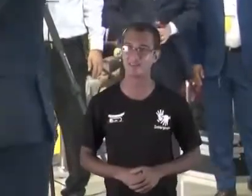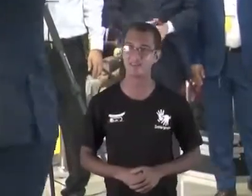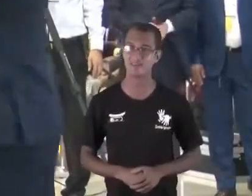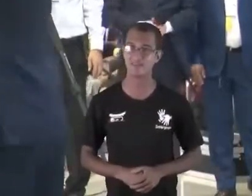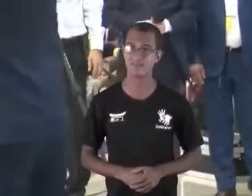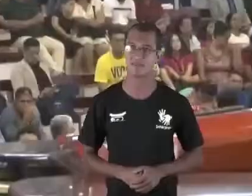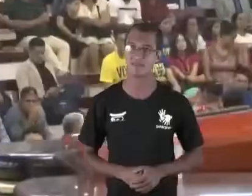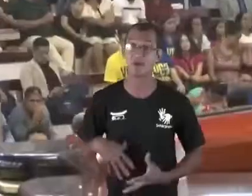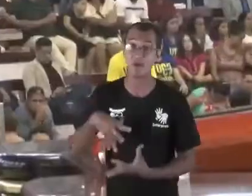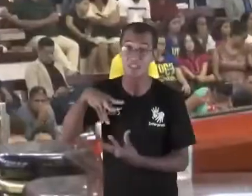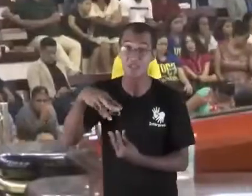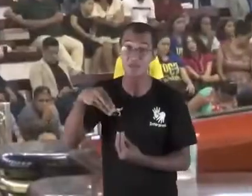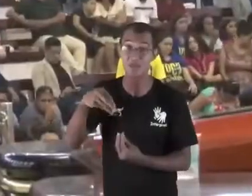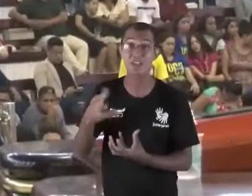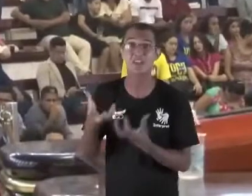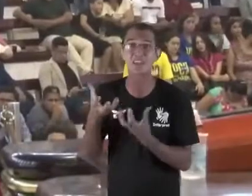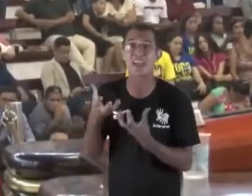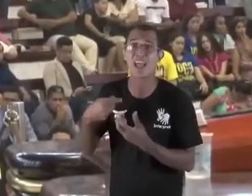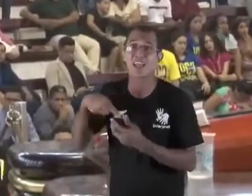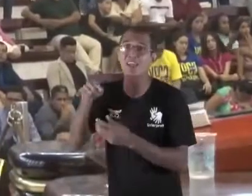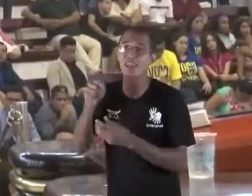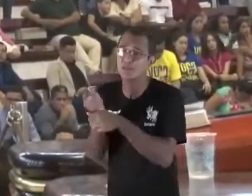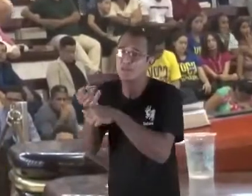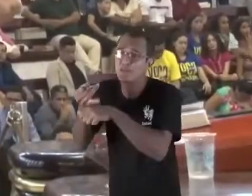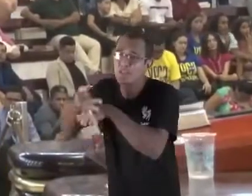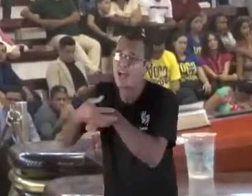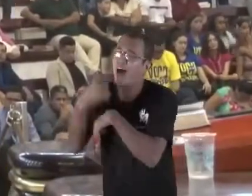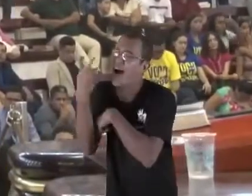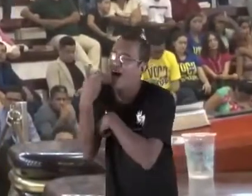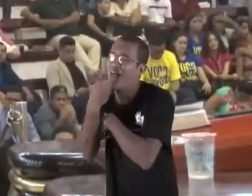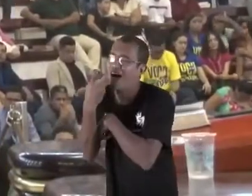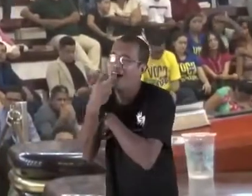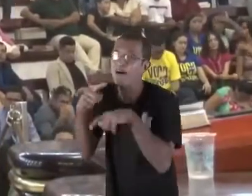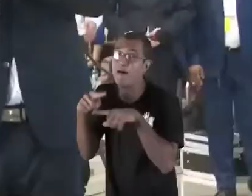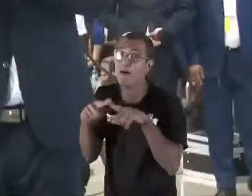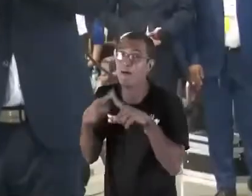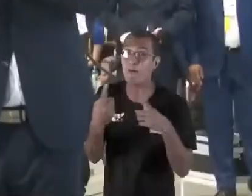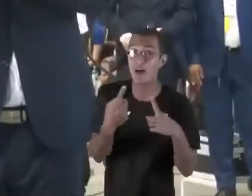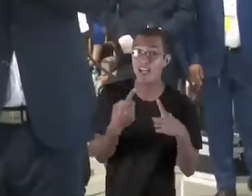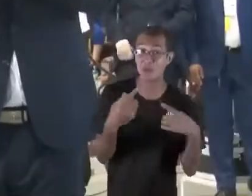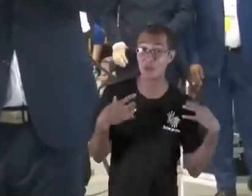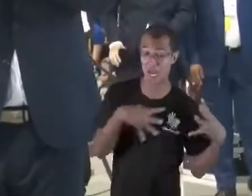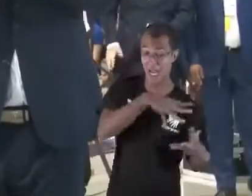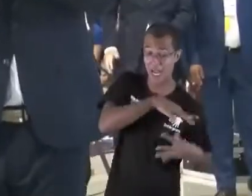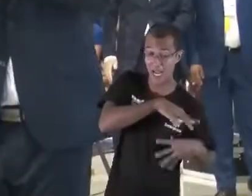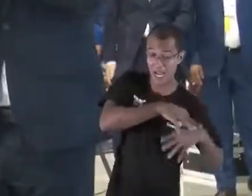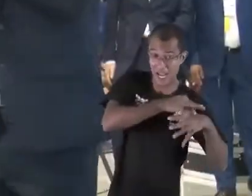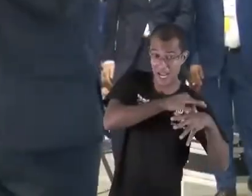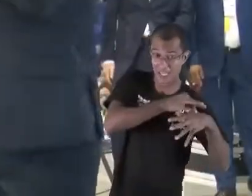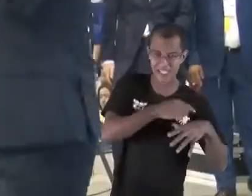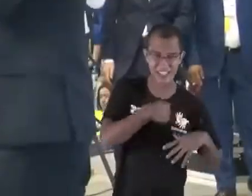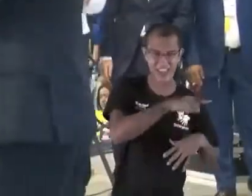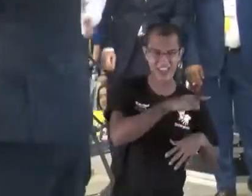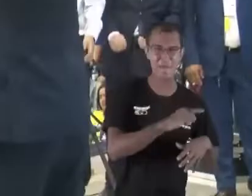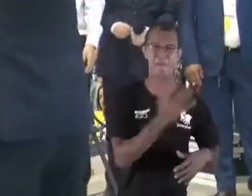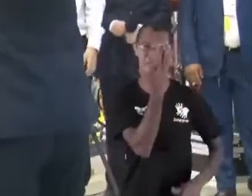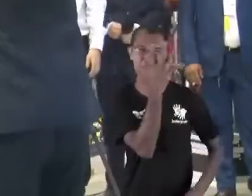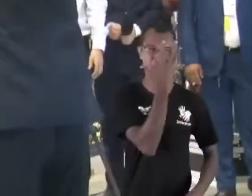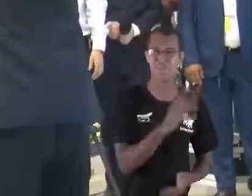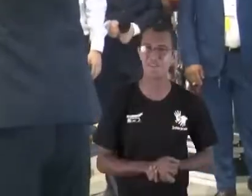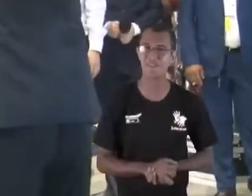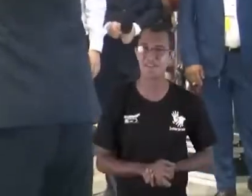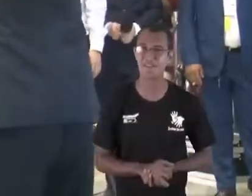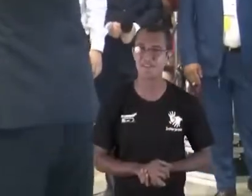O Espírito quer ir para a vigília, a carne quer ir para a boate. O Espírito quer ir para